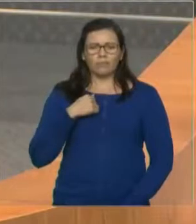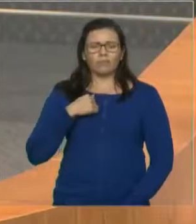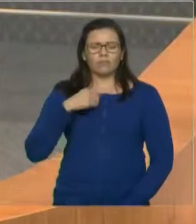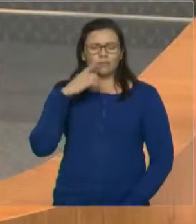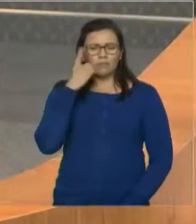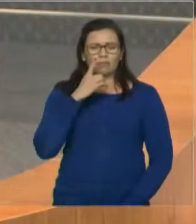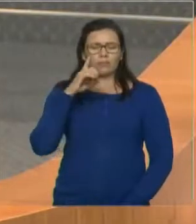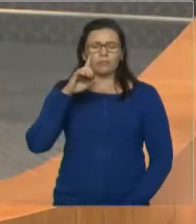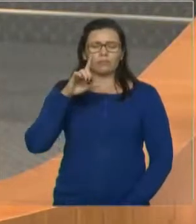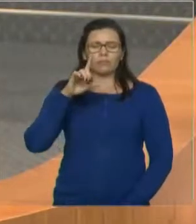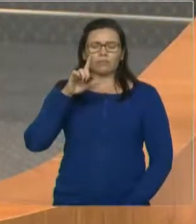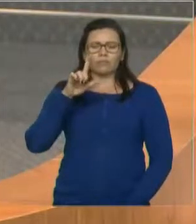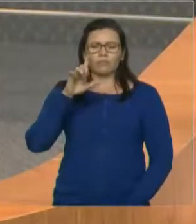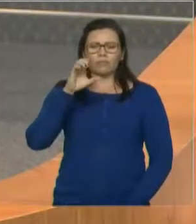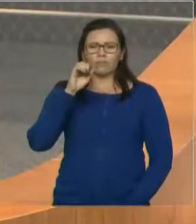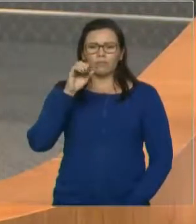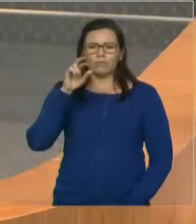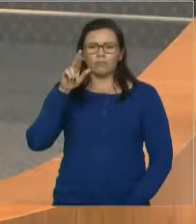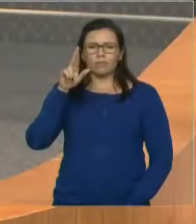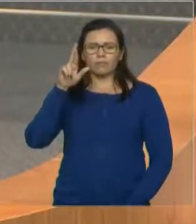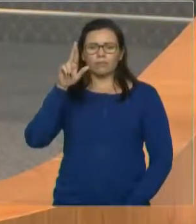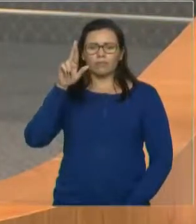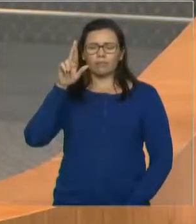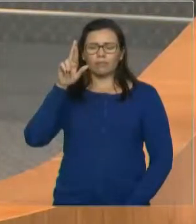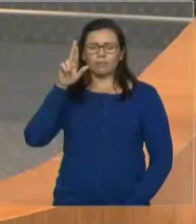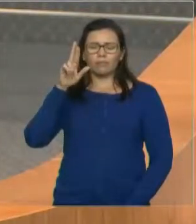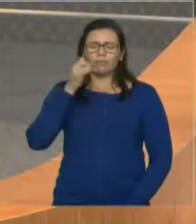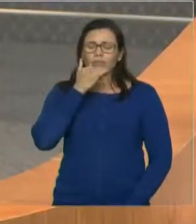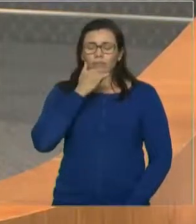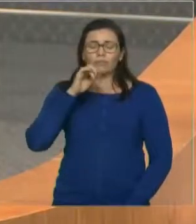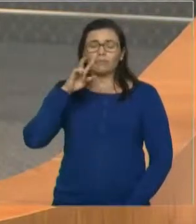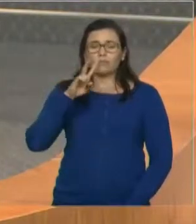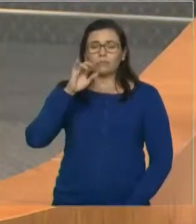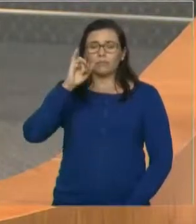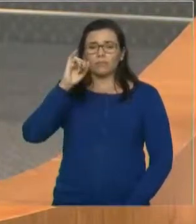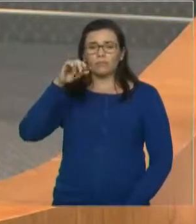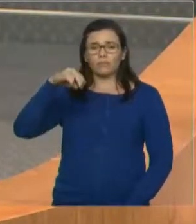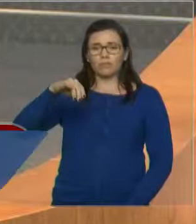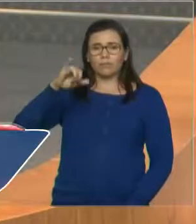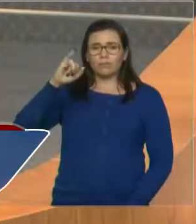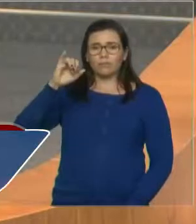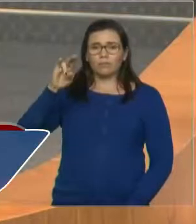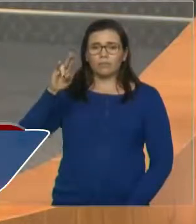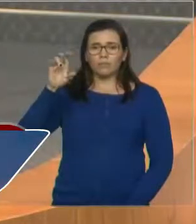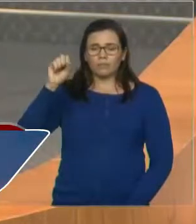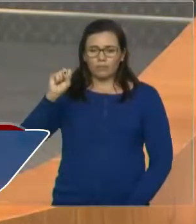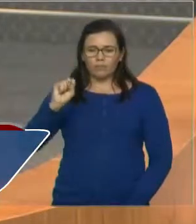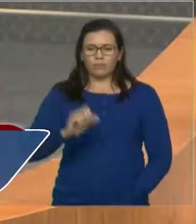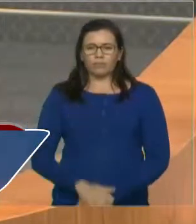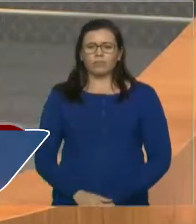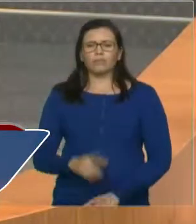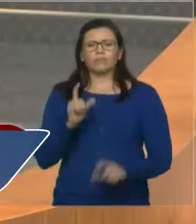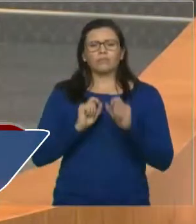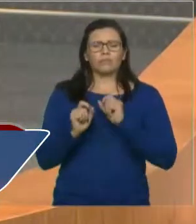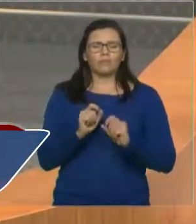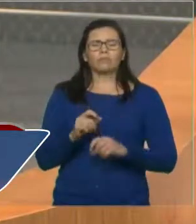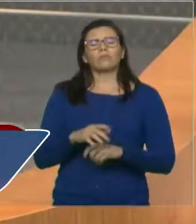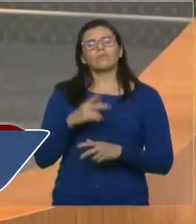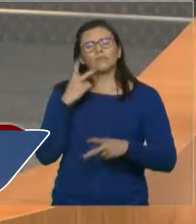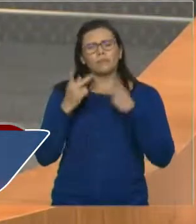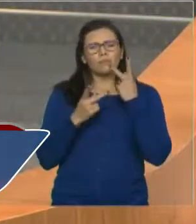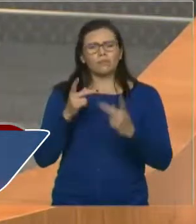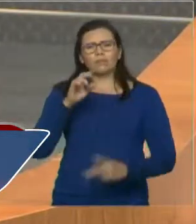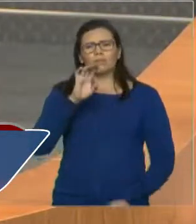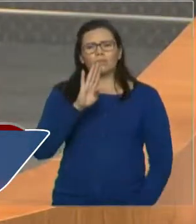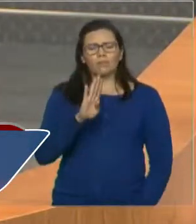falar da BR-135, da 316 e as estradas federais do estado do Maranhão. Eu, às vezes, eu